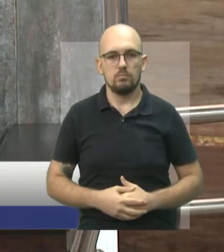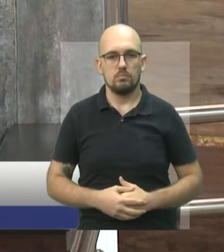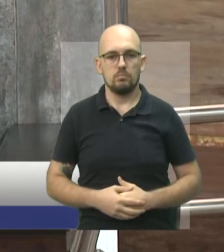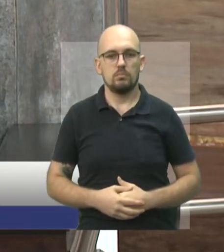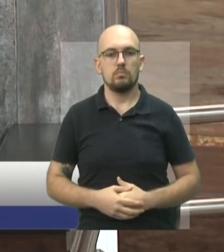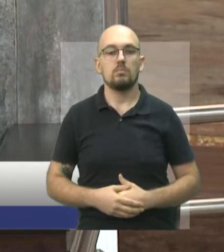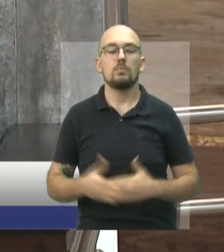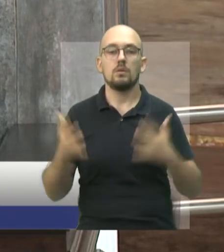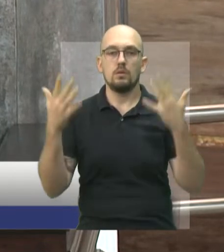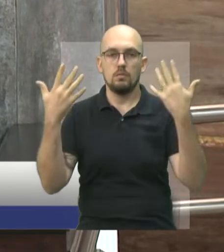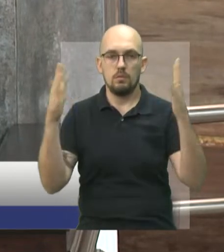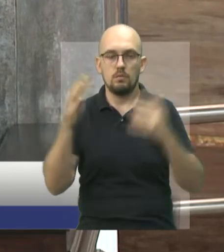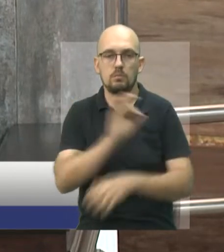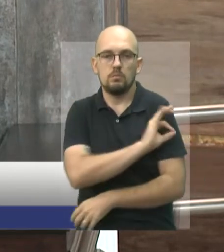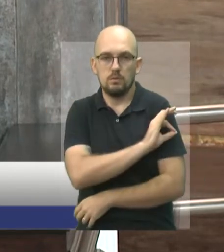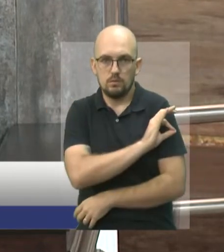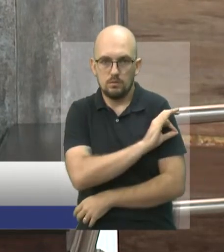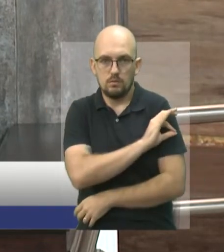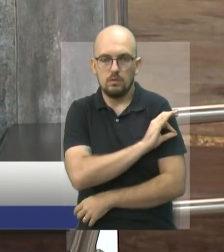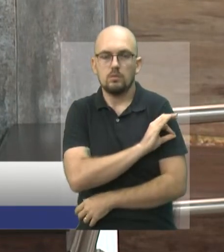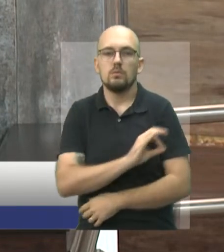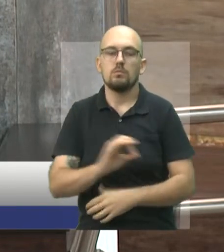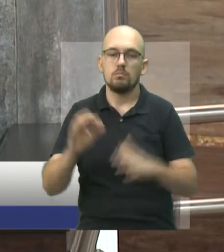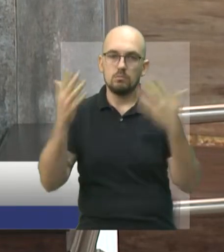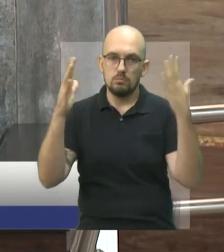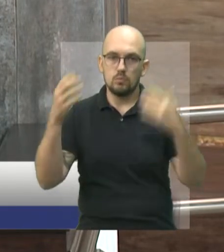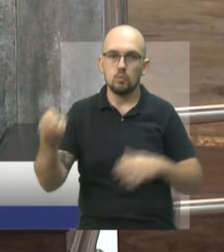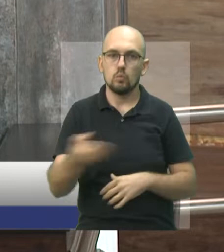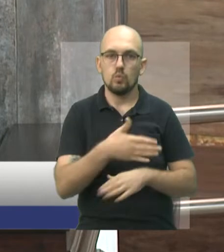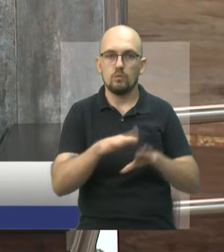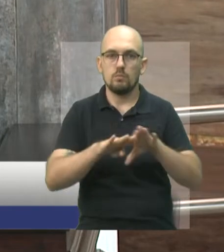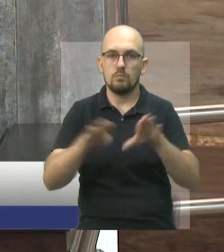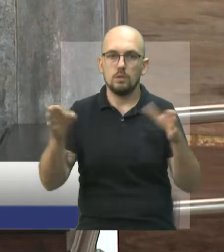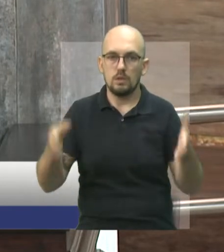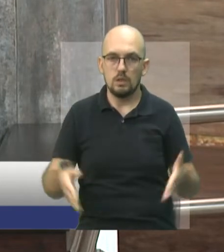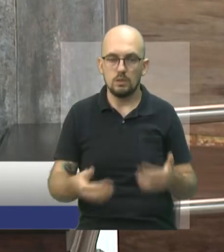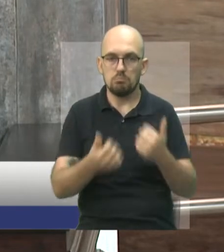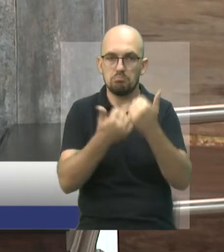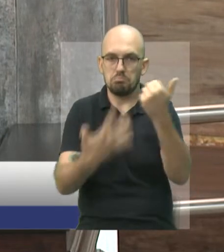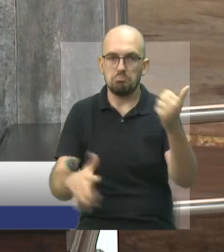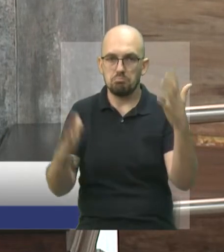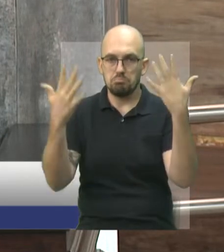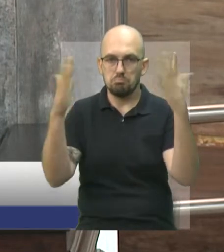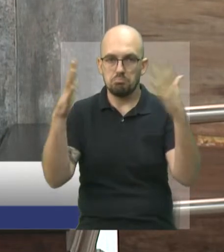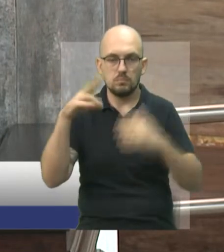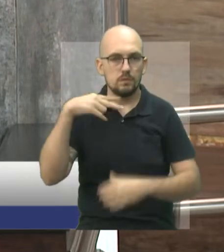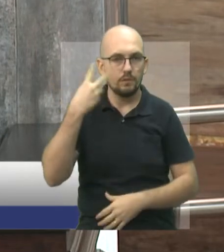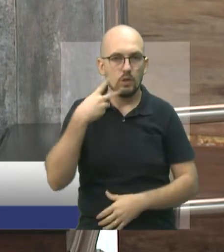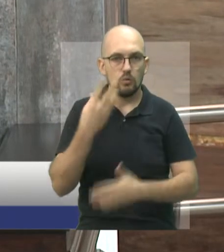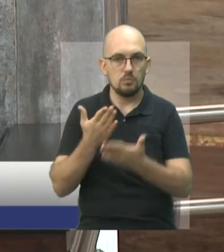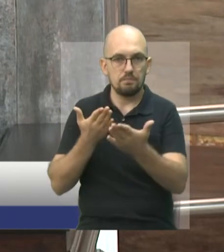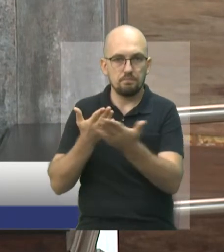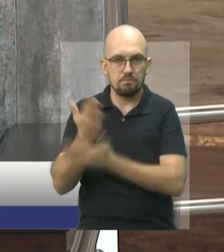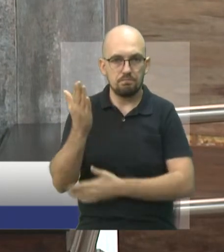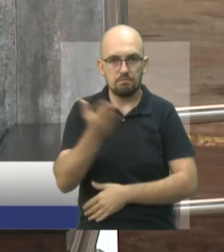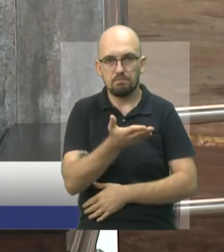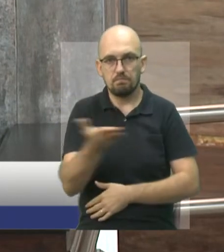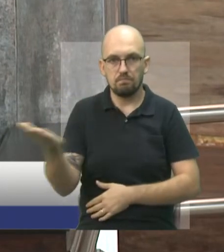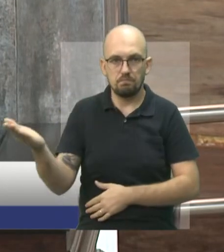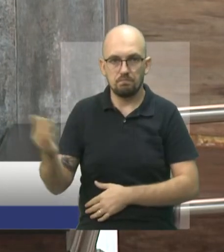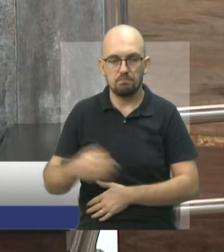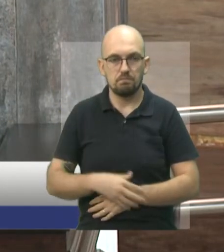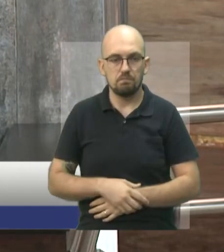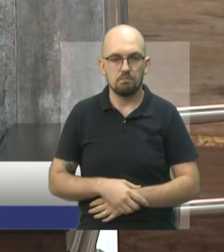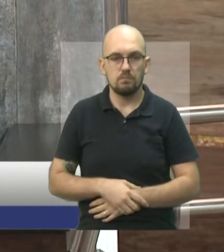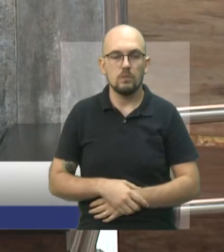Parabéns ao prefeito, parabéns à nova mesa diretora, parabéns aos vereadores eleitos e reeleitos,